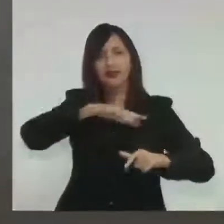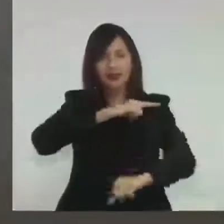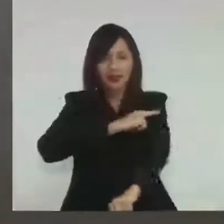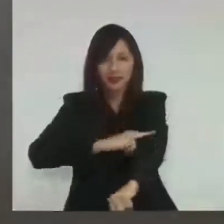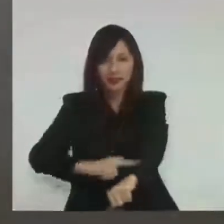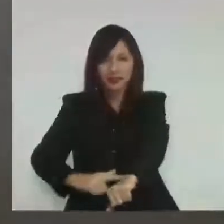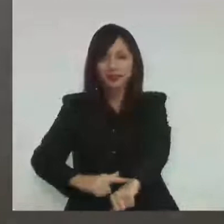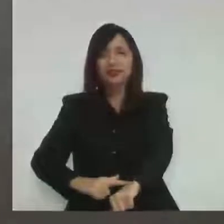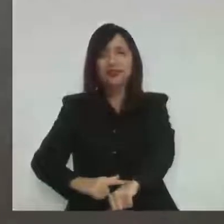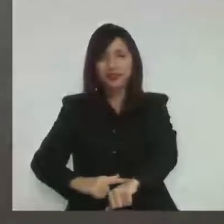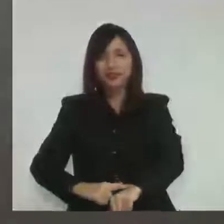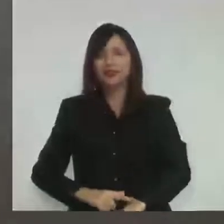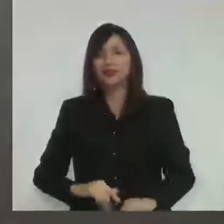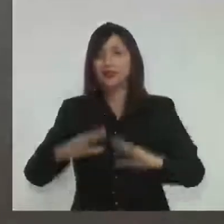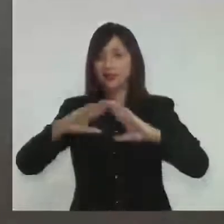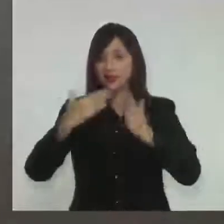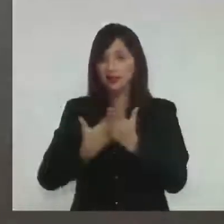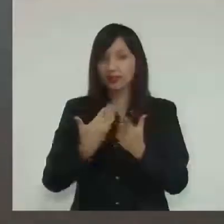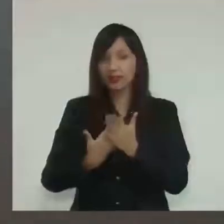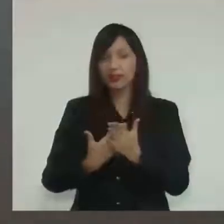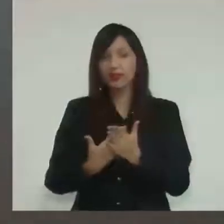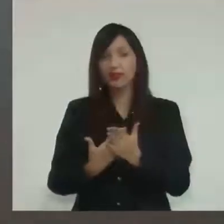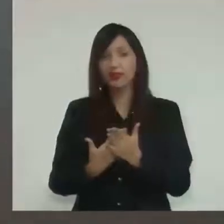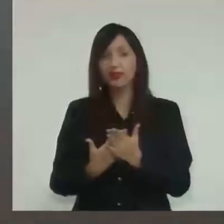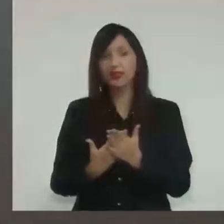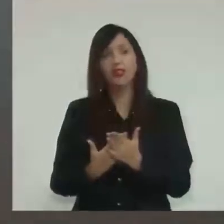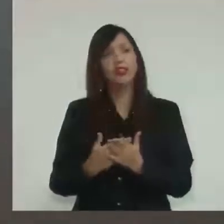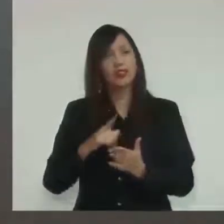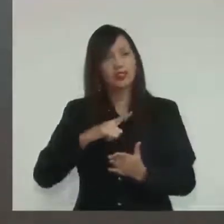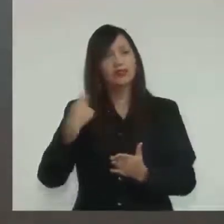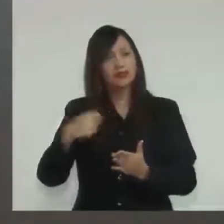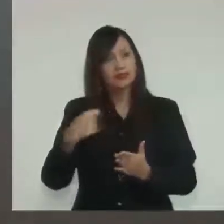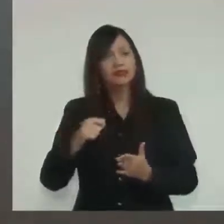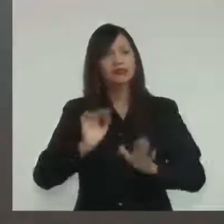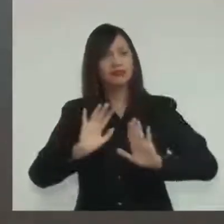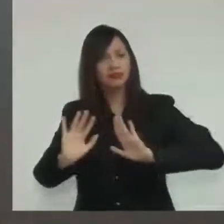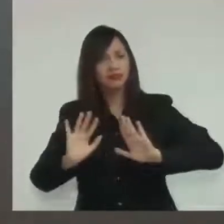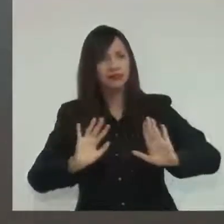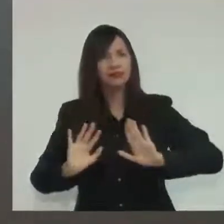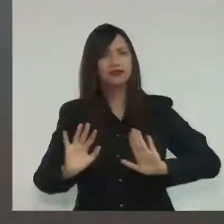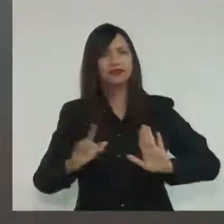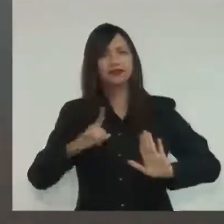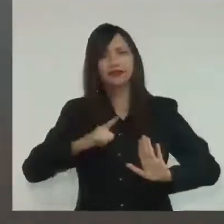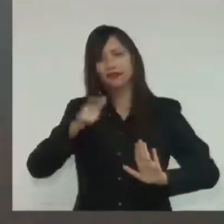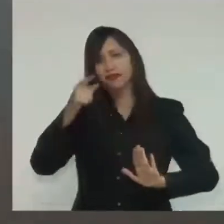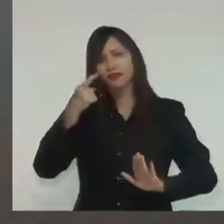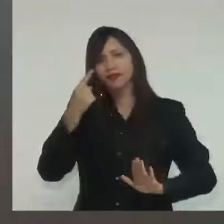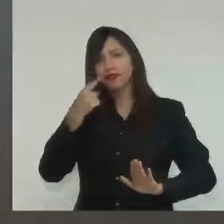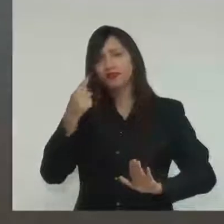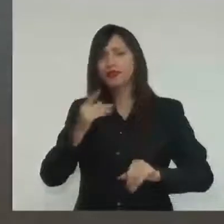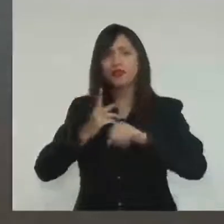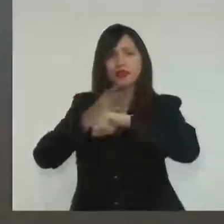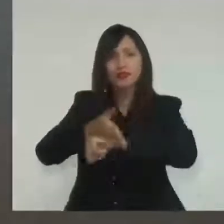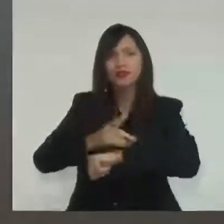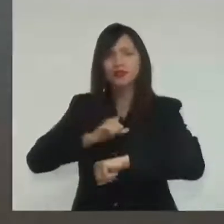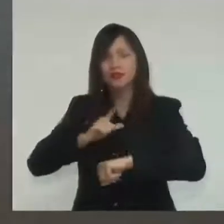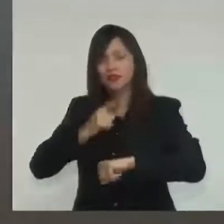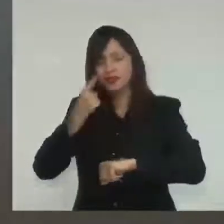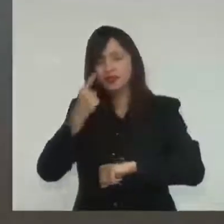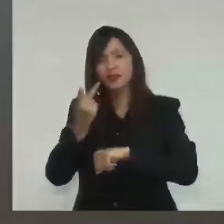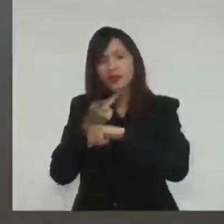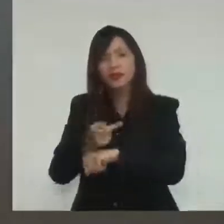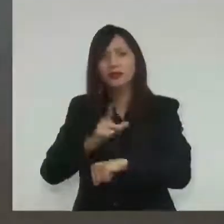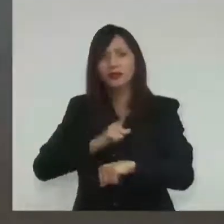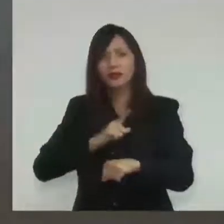escola, quando a gente fala, gente, vamos ponderar as coisas, e quando a gente tiver dúvida, vamos lá no dicionário. Quando a gente fala que a escola tem que